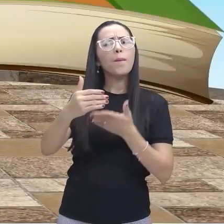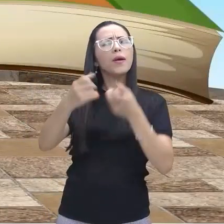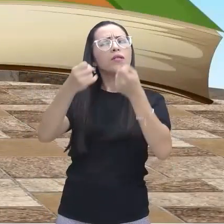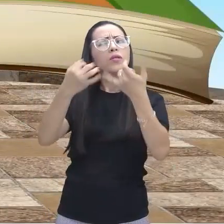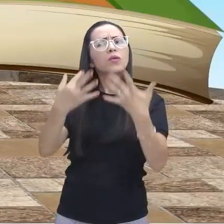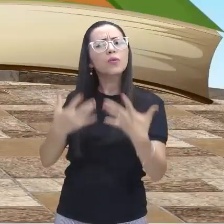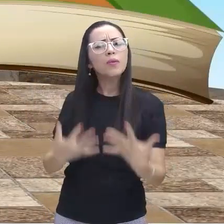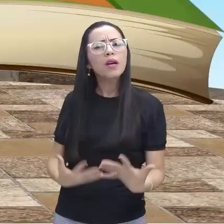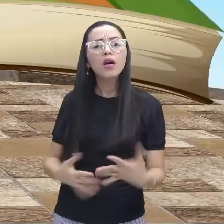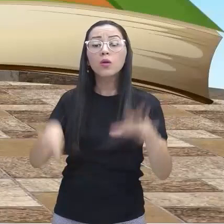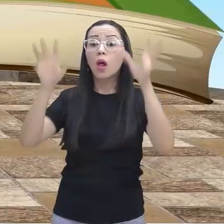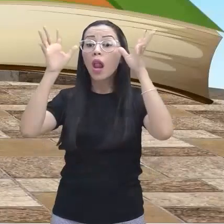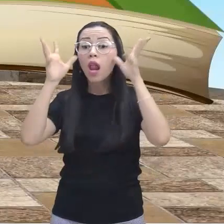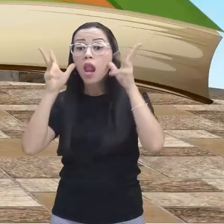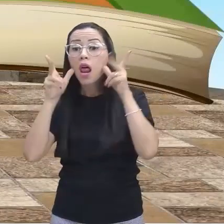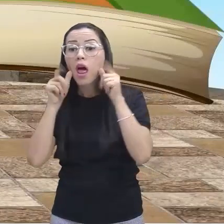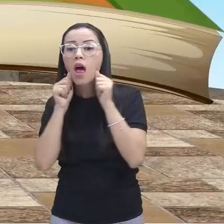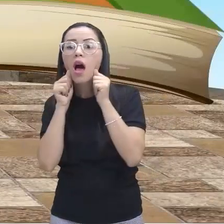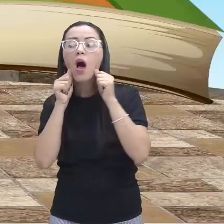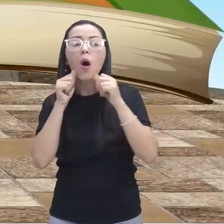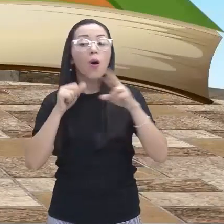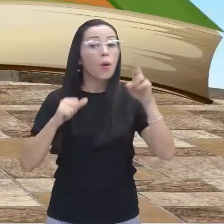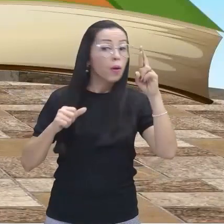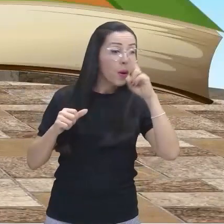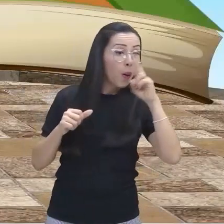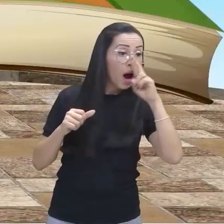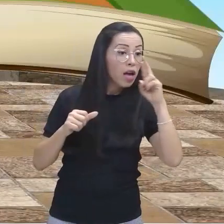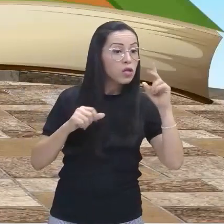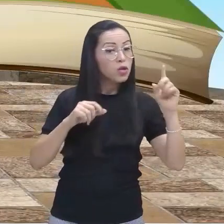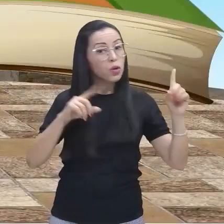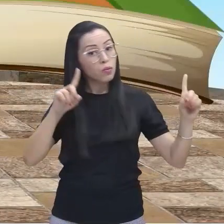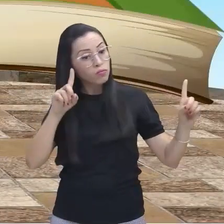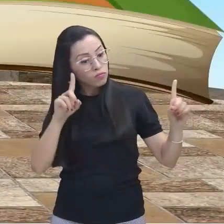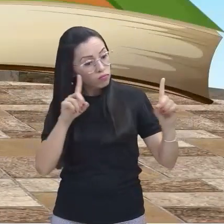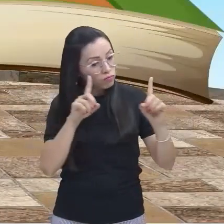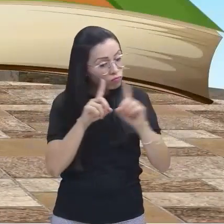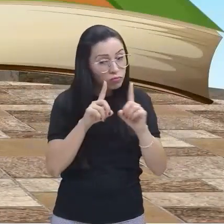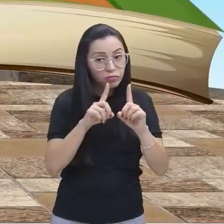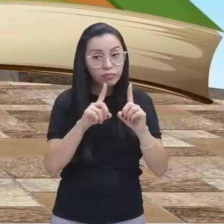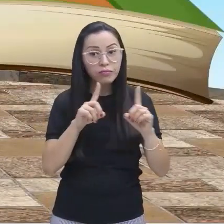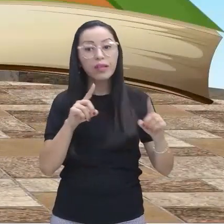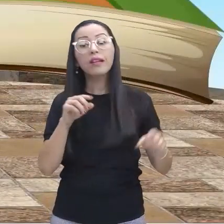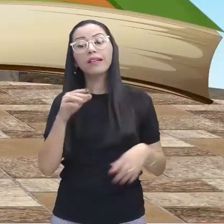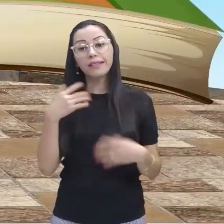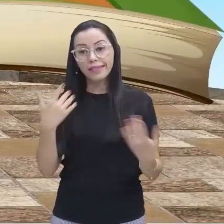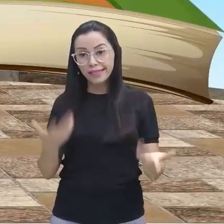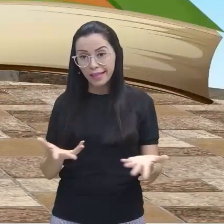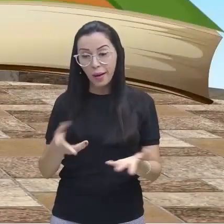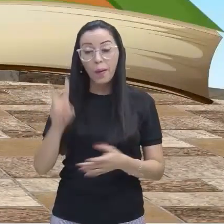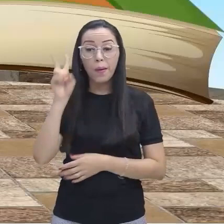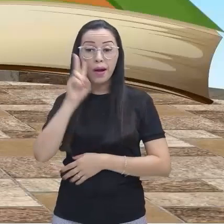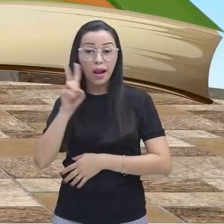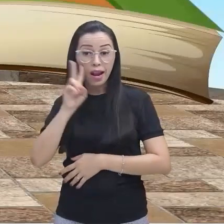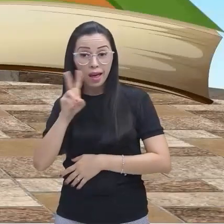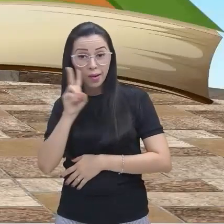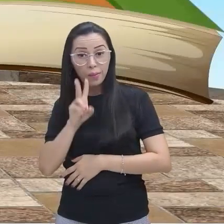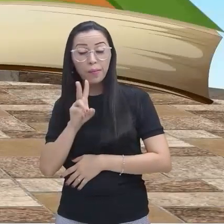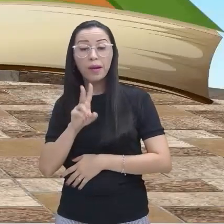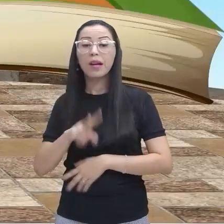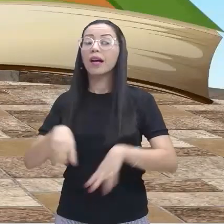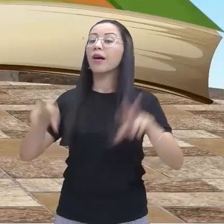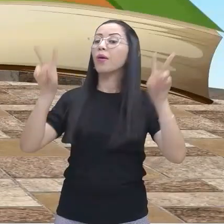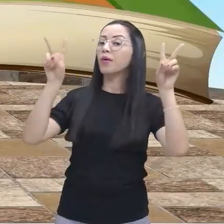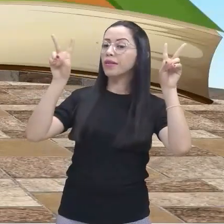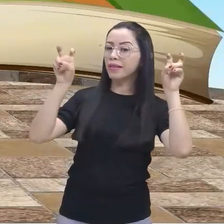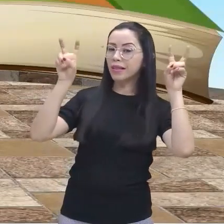com o ratinho, já citando os personagens que estão no título. Lembra? Tá lembrado? Nosso título, o